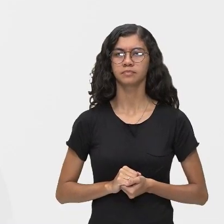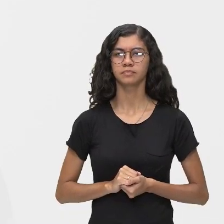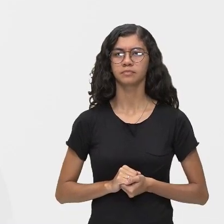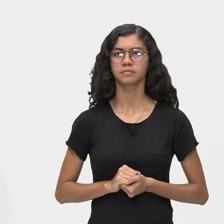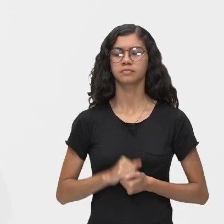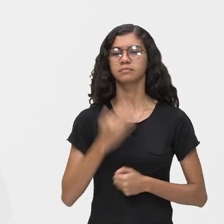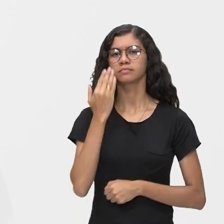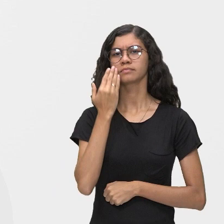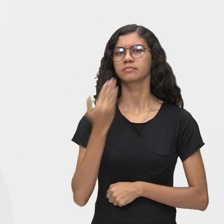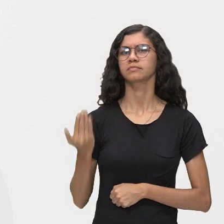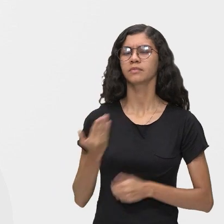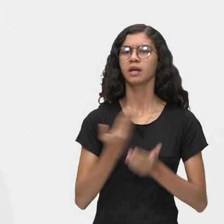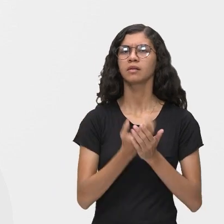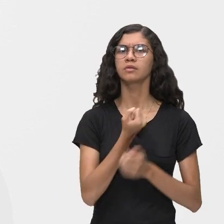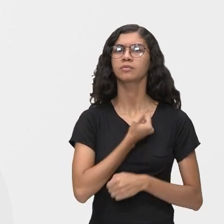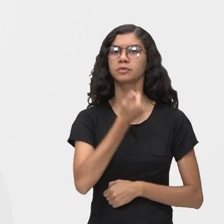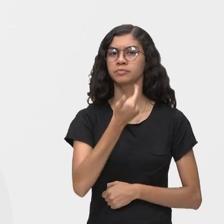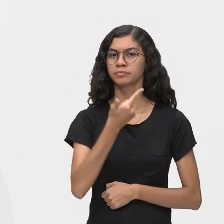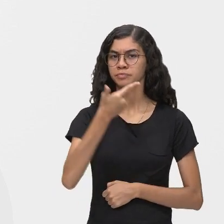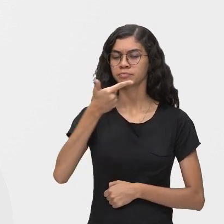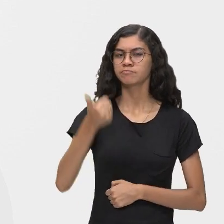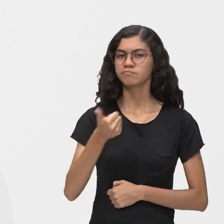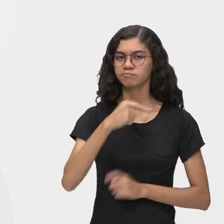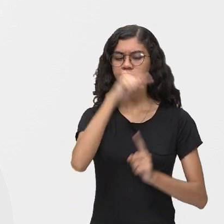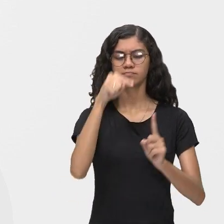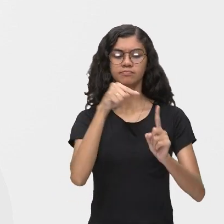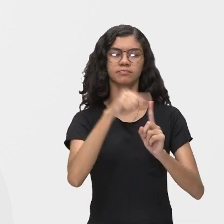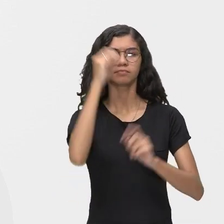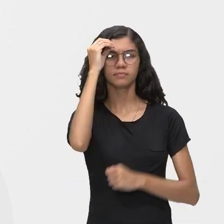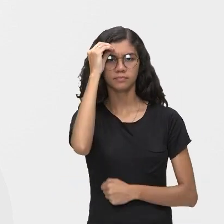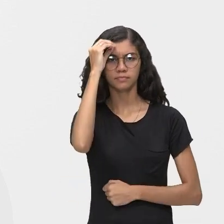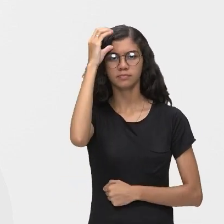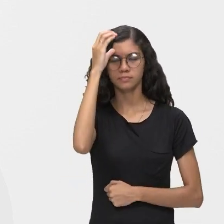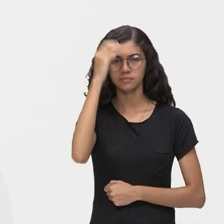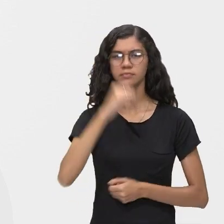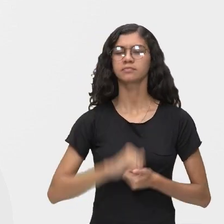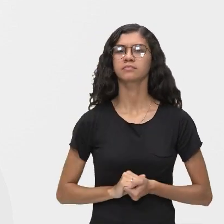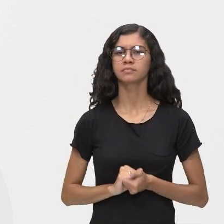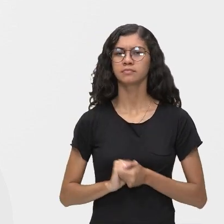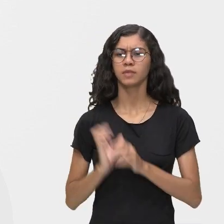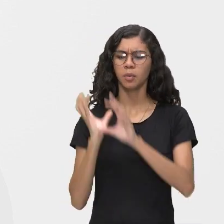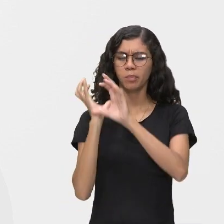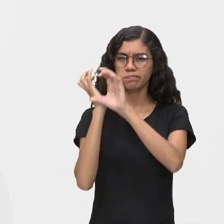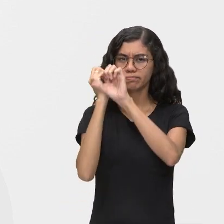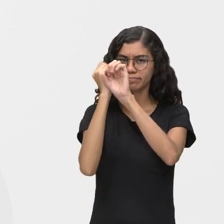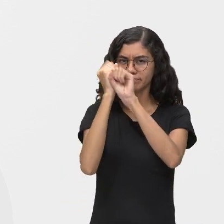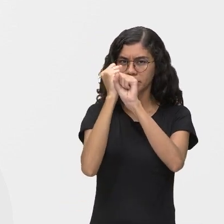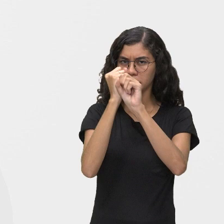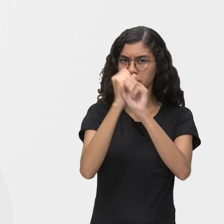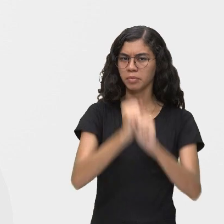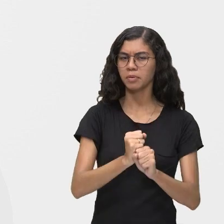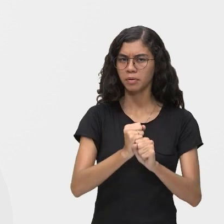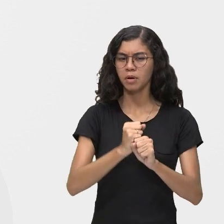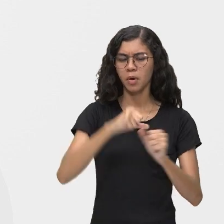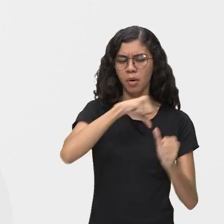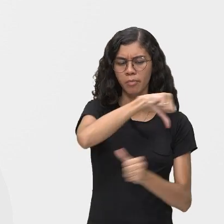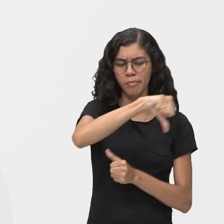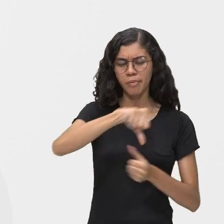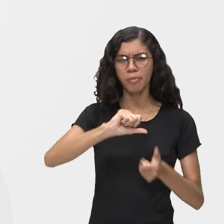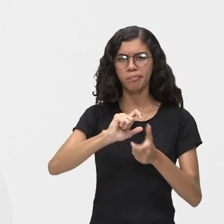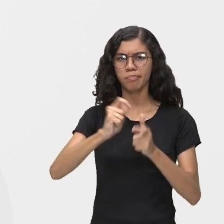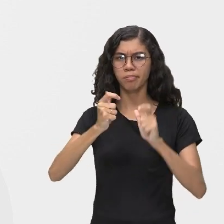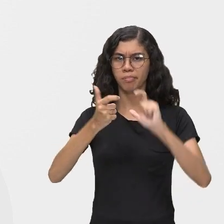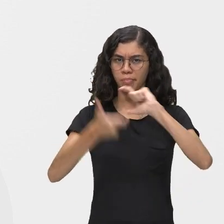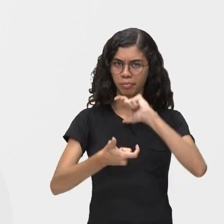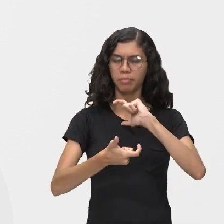Bom, esta é a nossa aula de número 12, objeto de conhecimento. Resolução de problemas envolvendo transformações